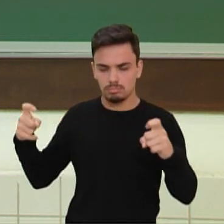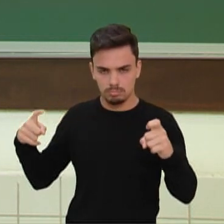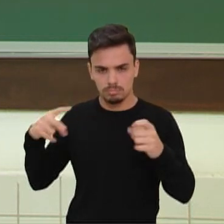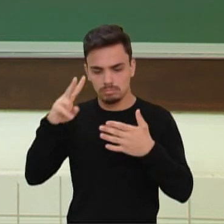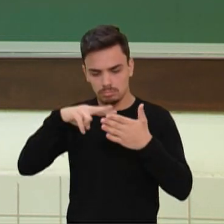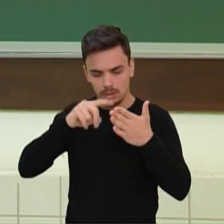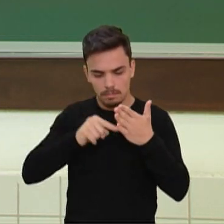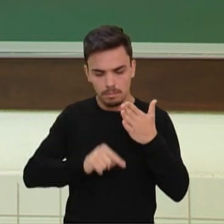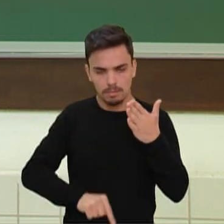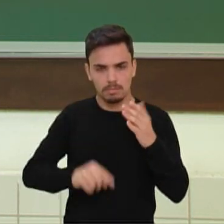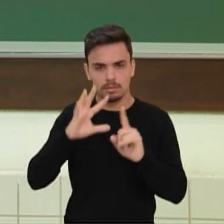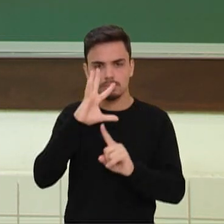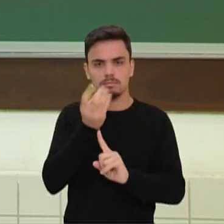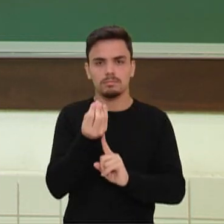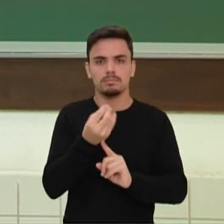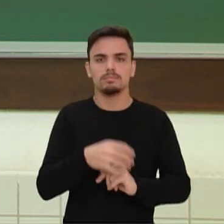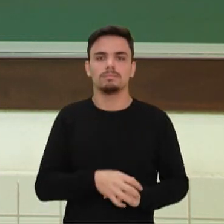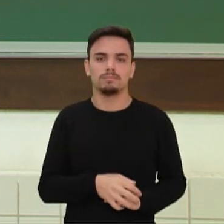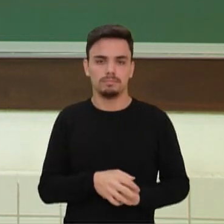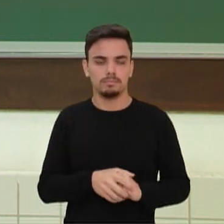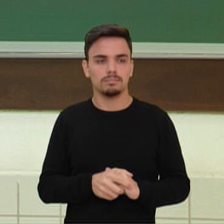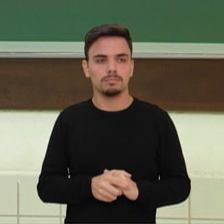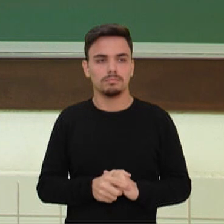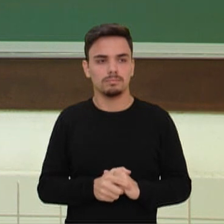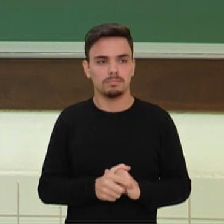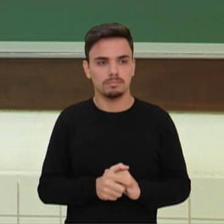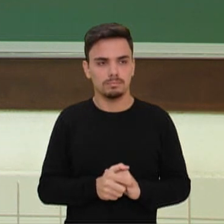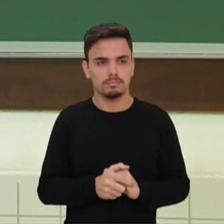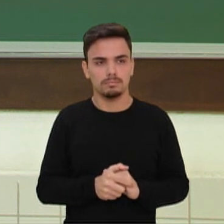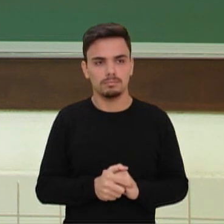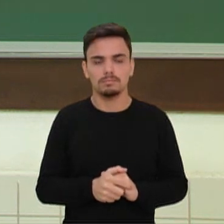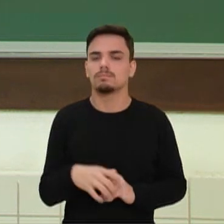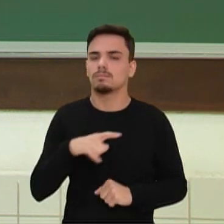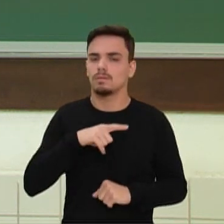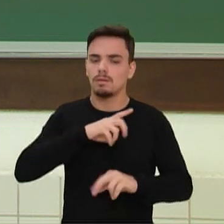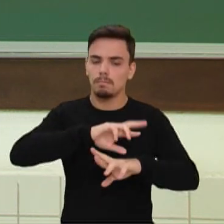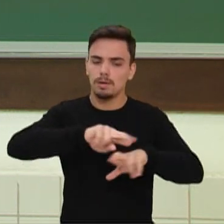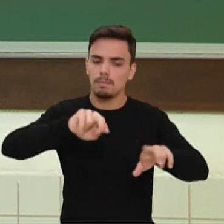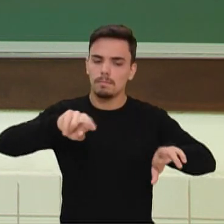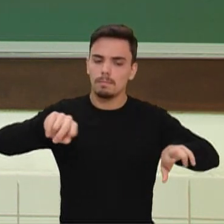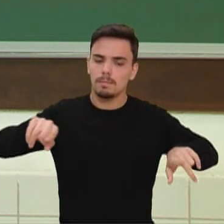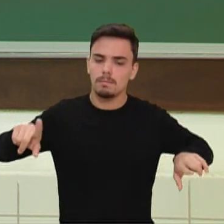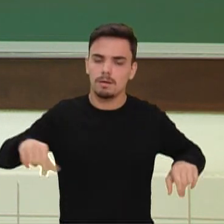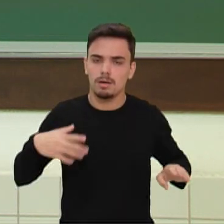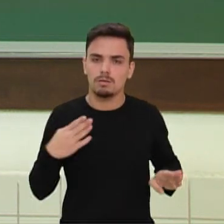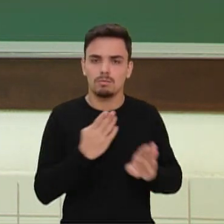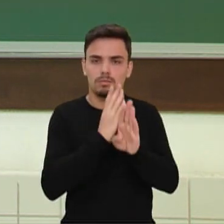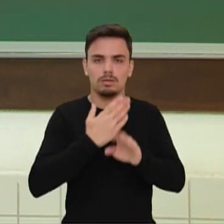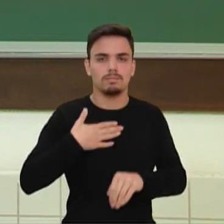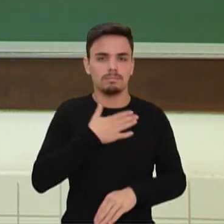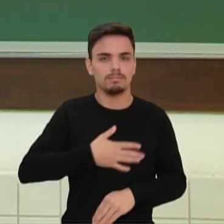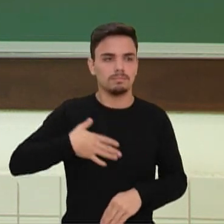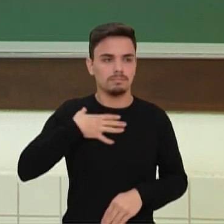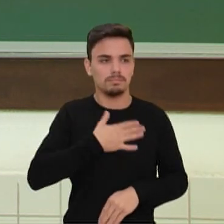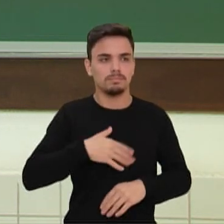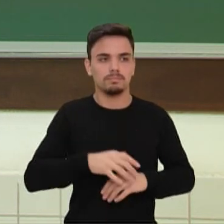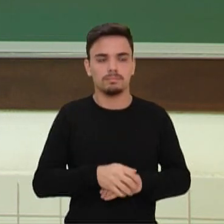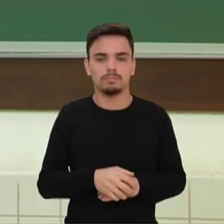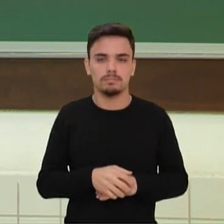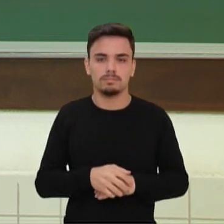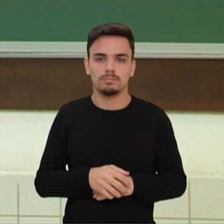por diante, na arte, né? Então existem várias formas de encontrar prazer, para, digamos